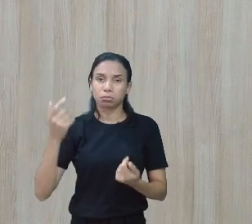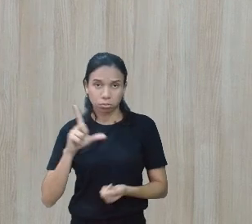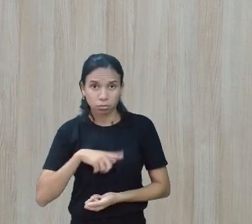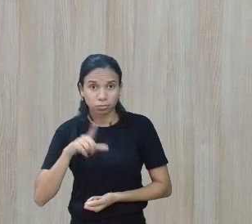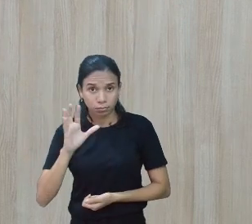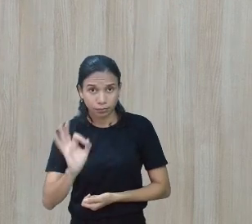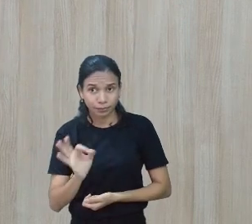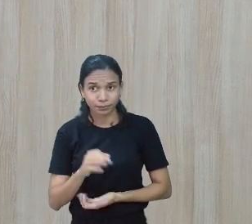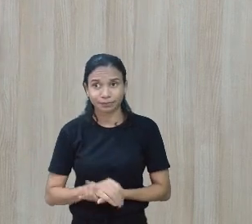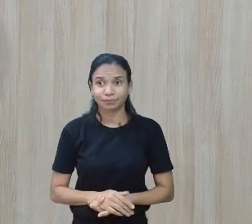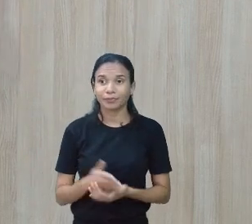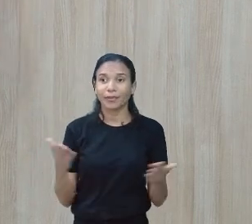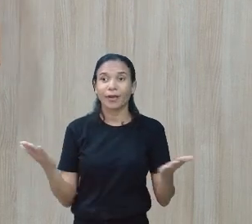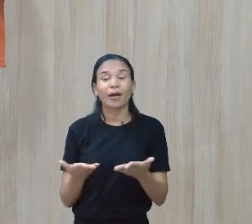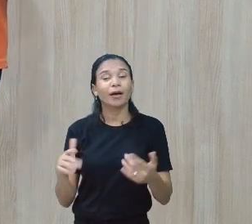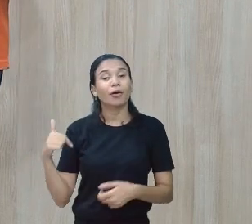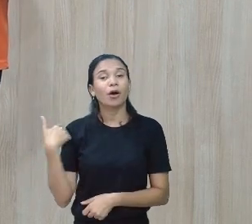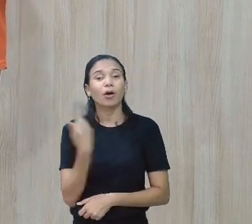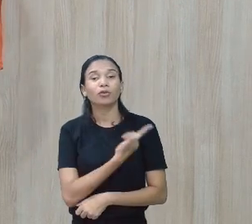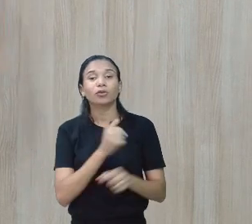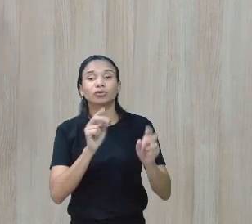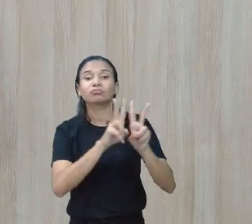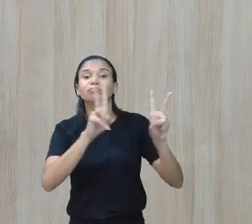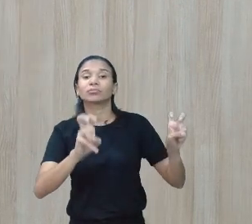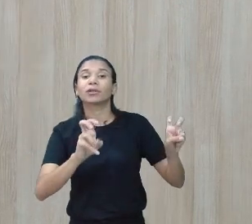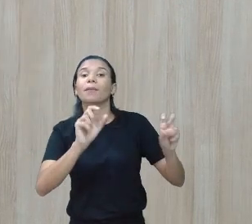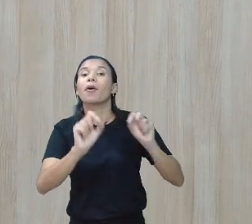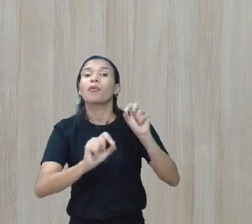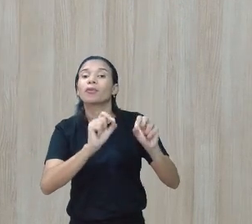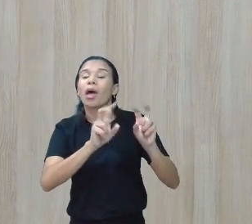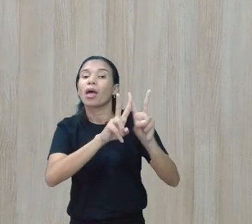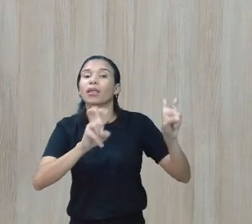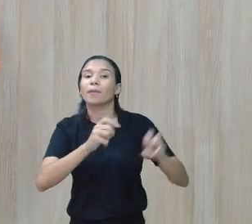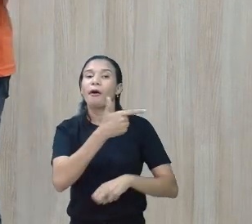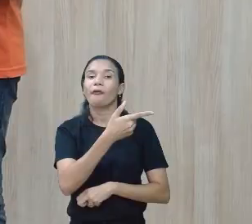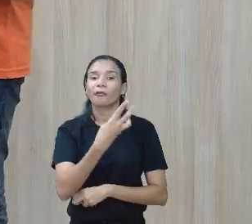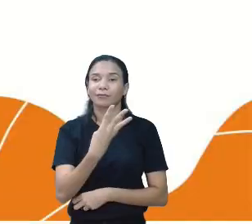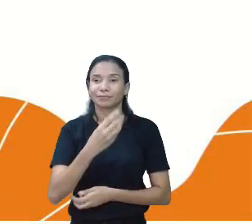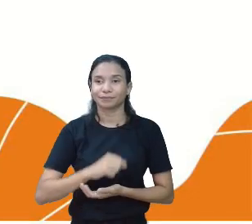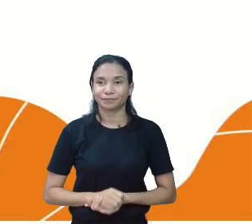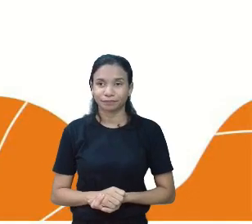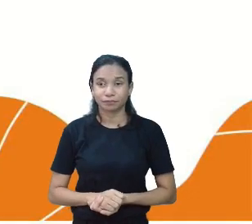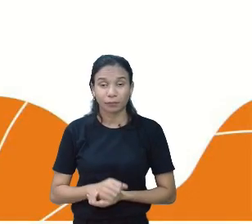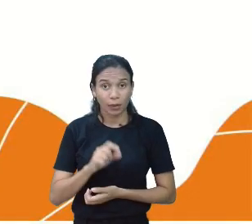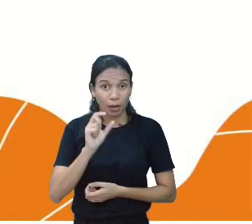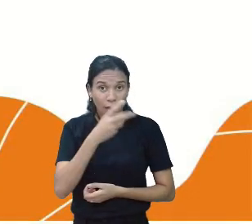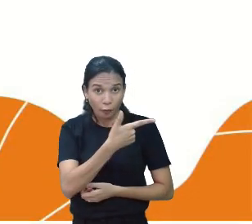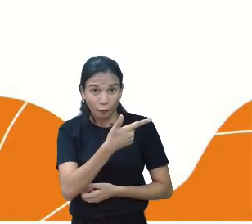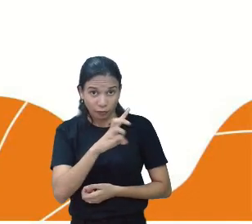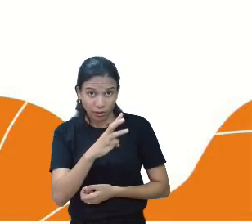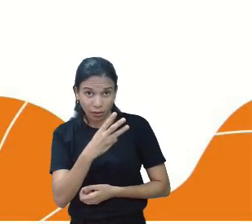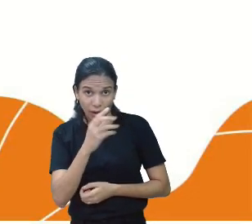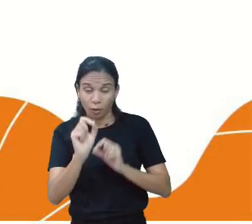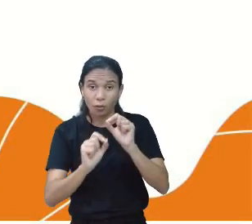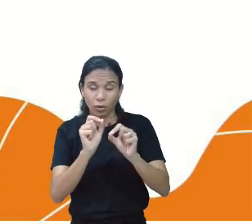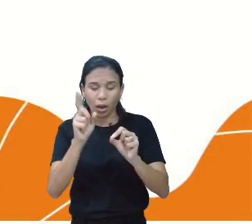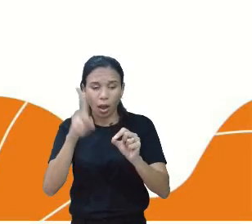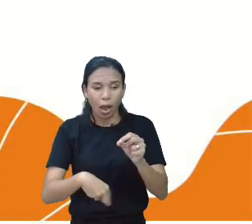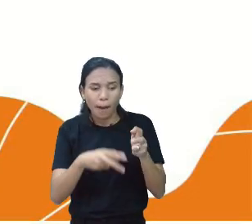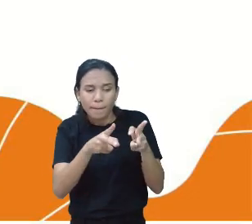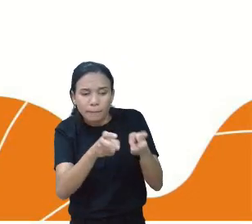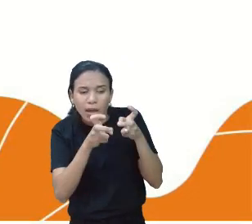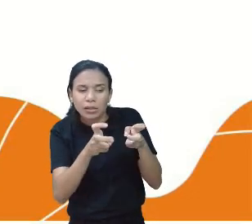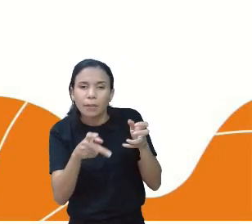bom, gente? Bora para a nossa próxima questão, que é a nossa próxima questão do descritor 23. O descritor 23 fala sobre